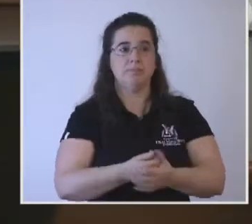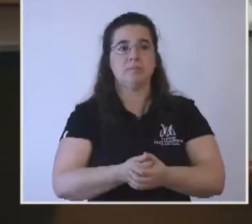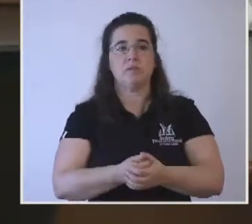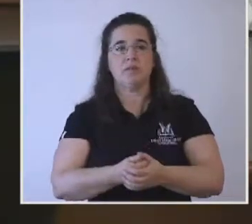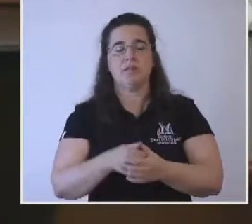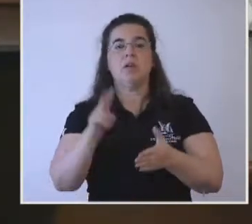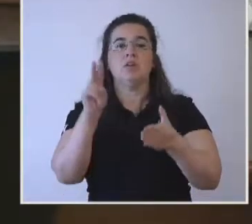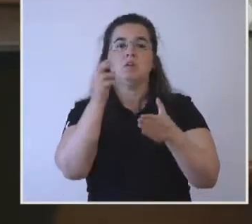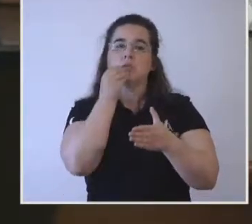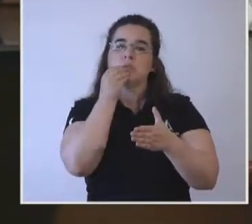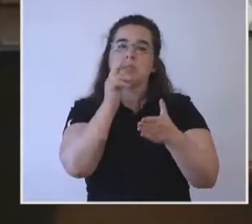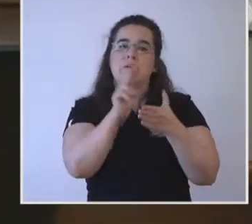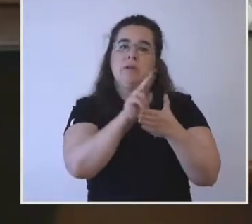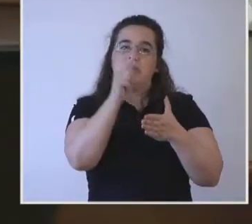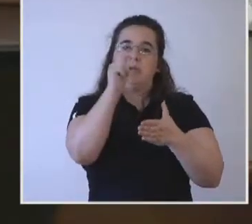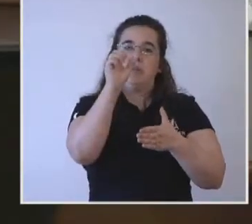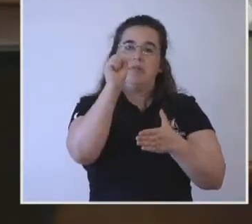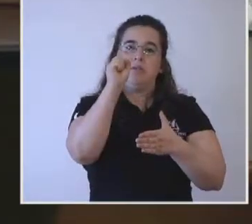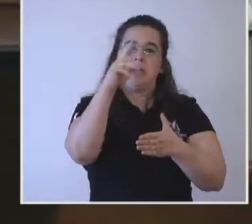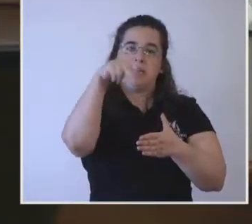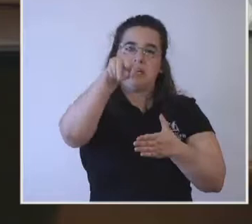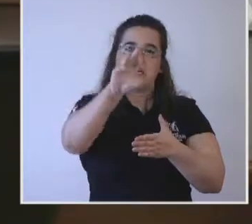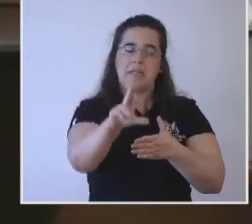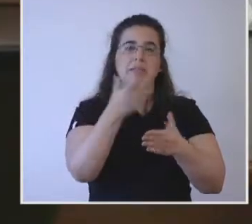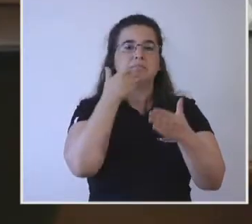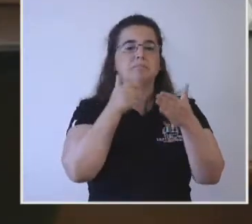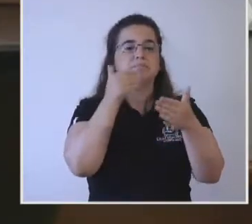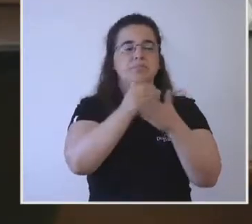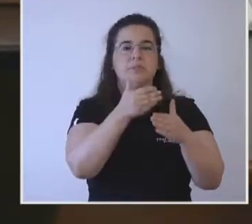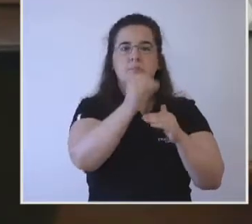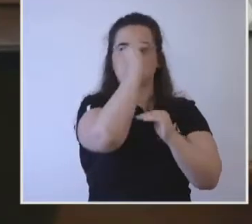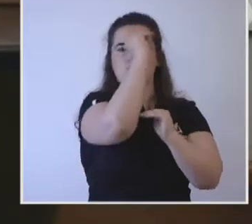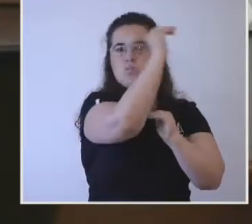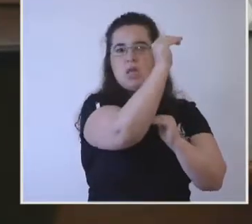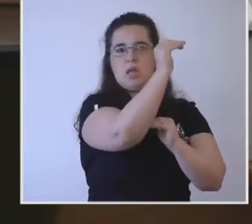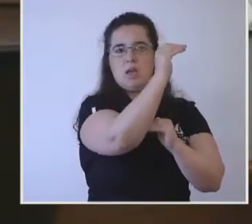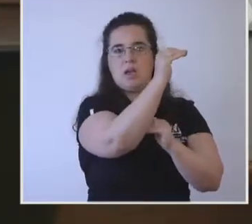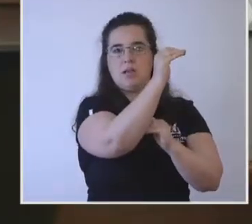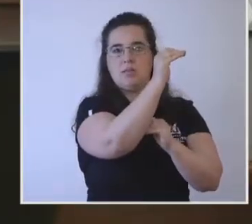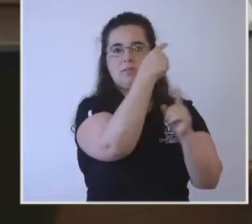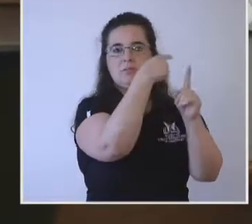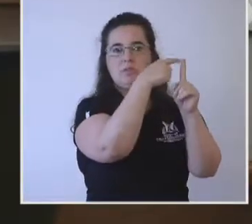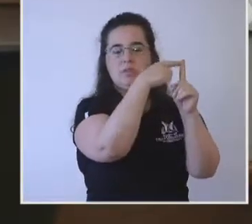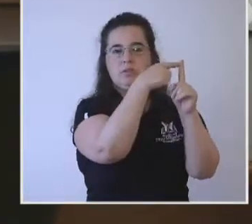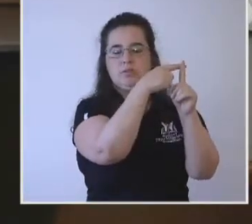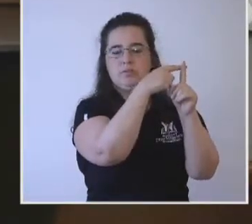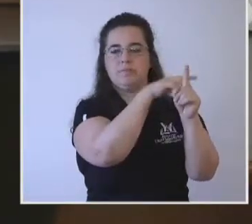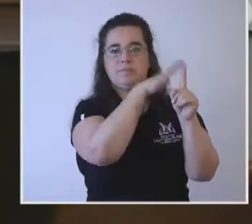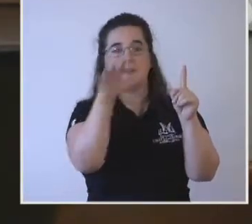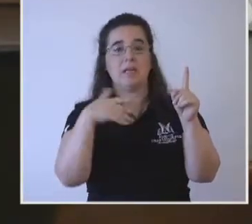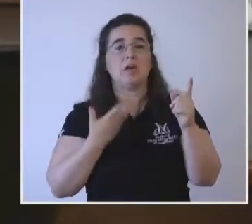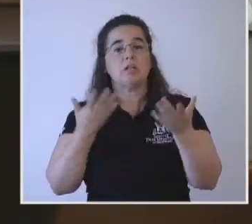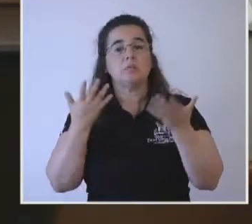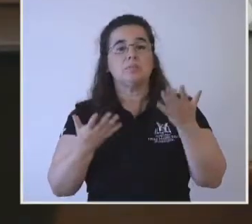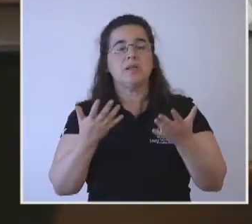frente. Quando falamos no nível de insulina no corpo dos véganos e dos não